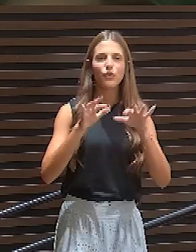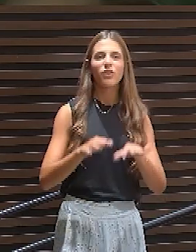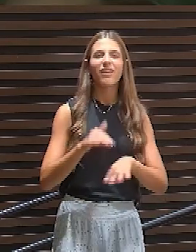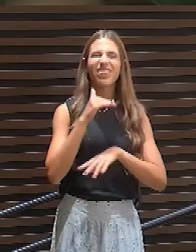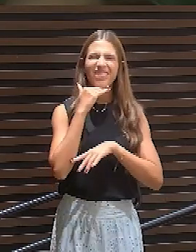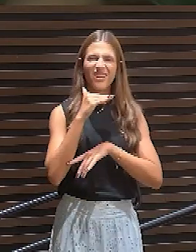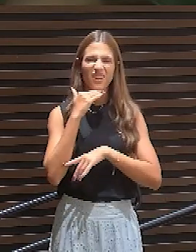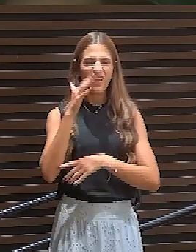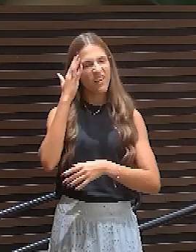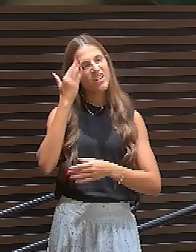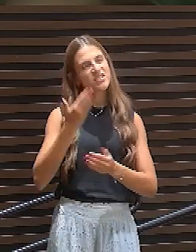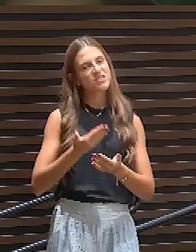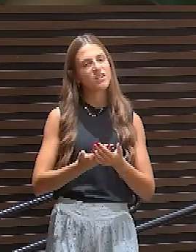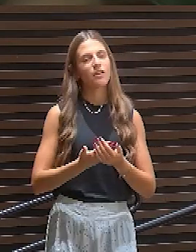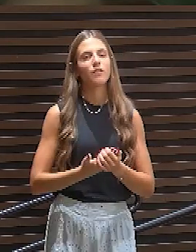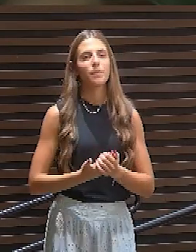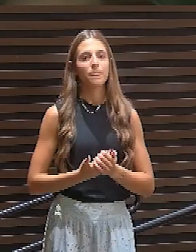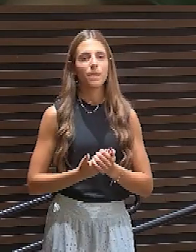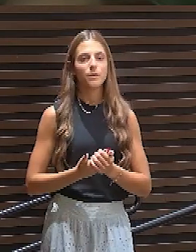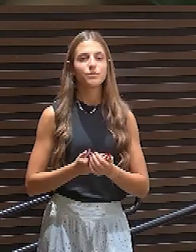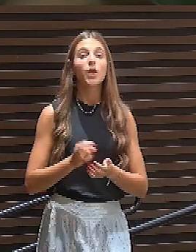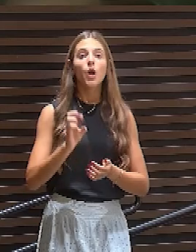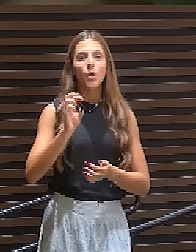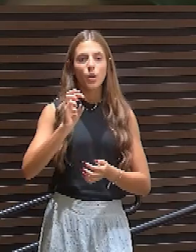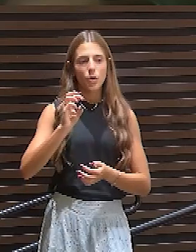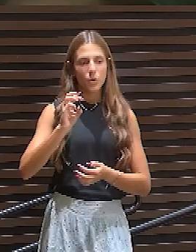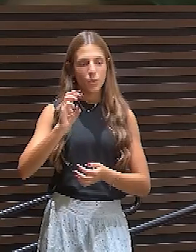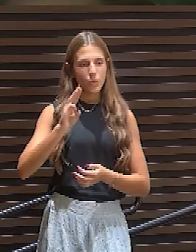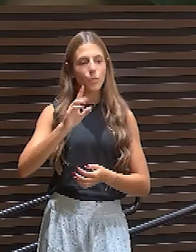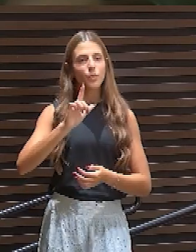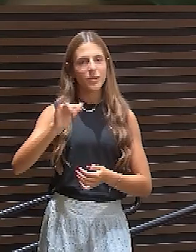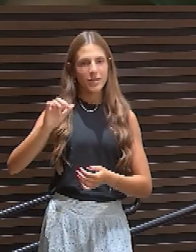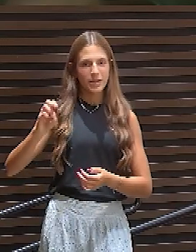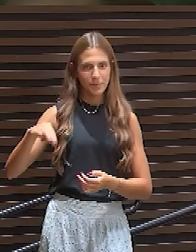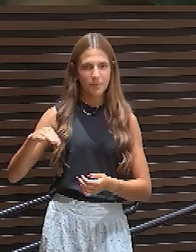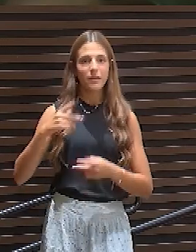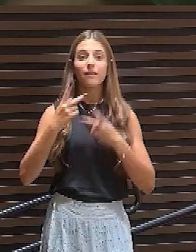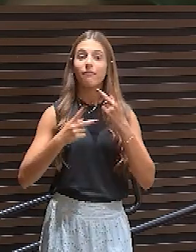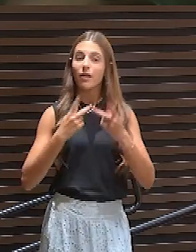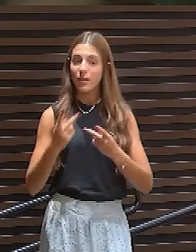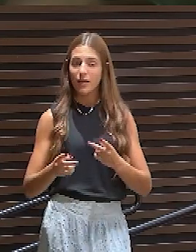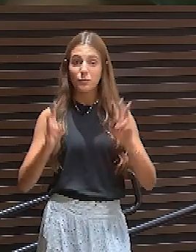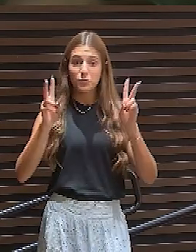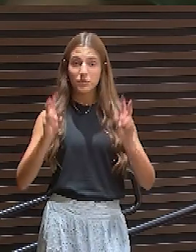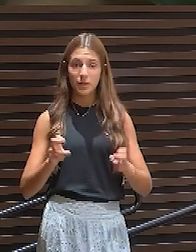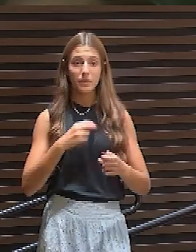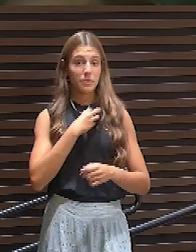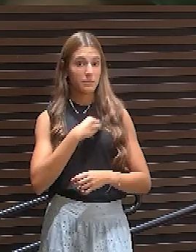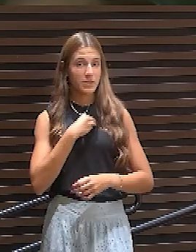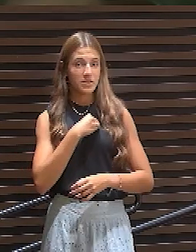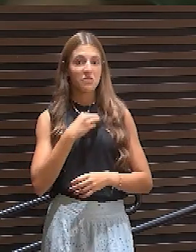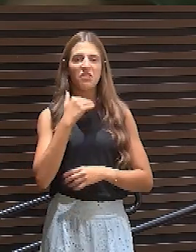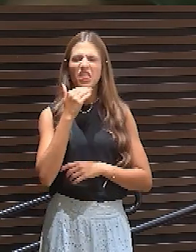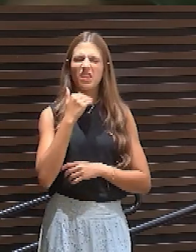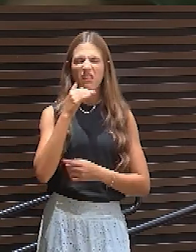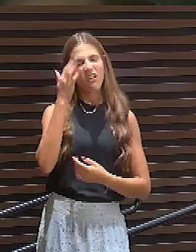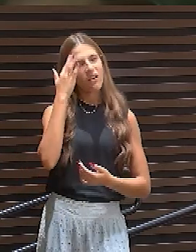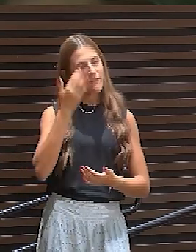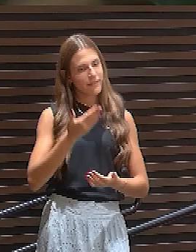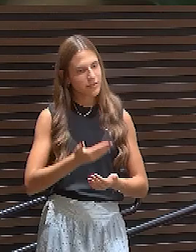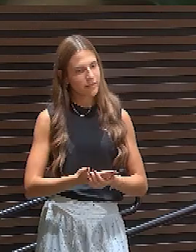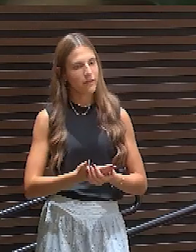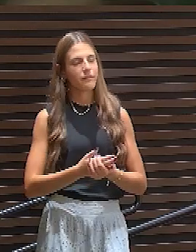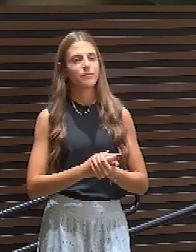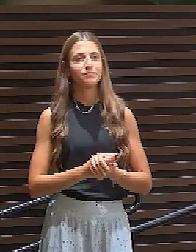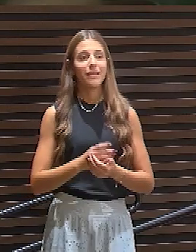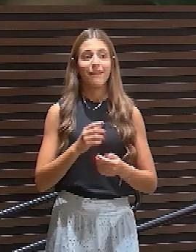Carey falava sobre a missão e ninguém o levava a sério. Sem apoio financeiro, sem